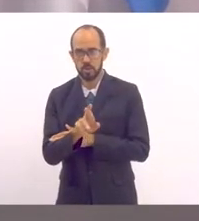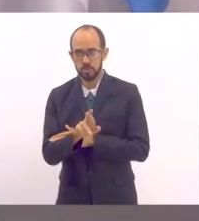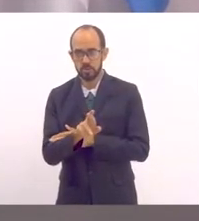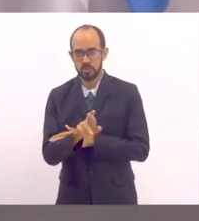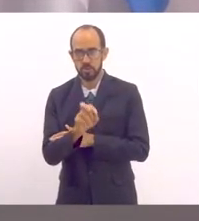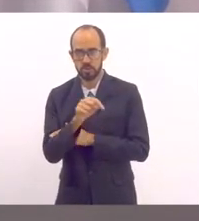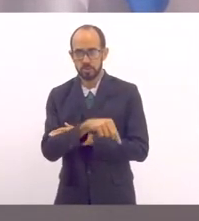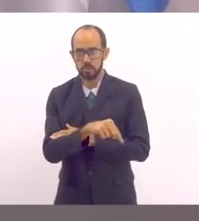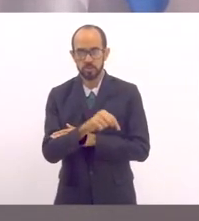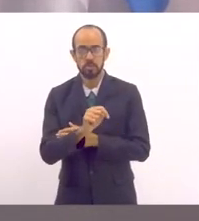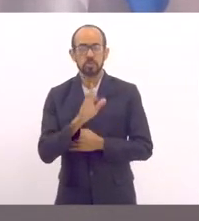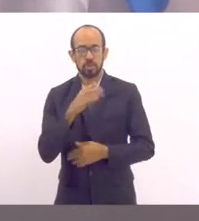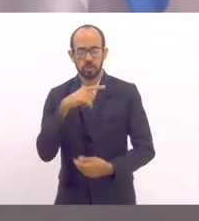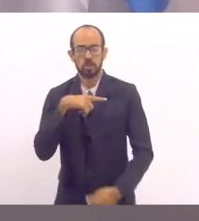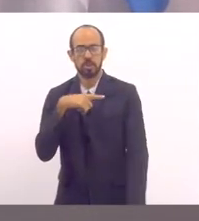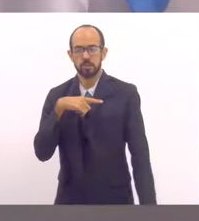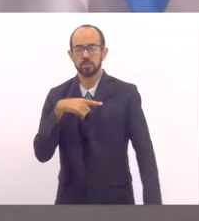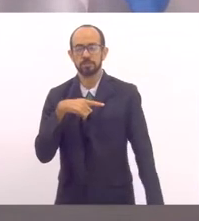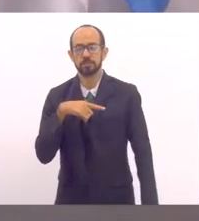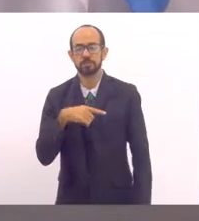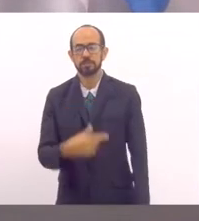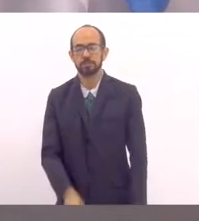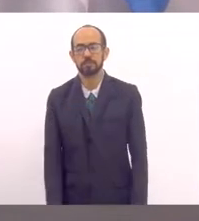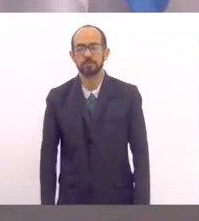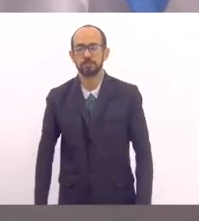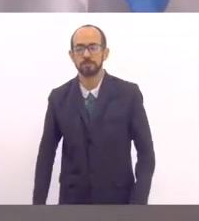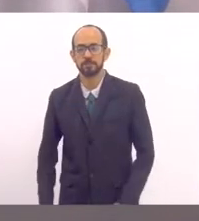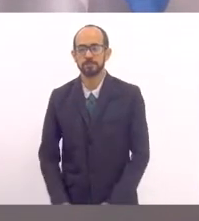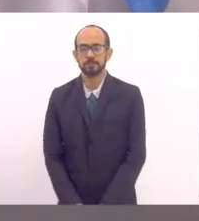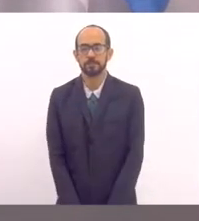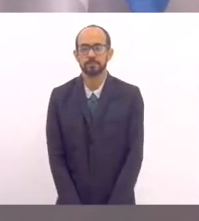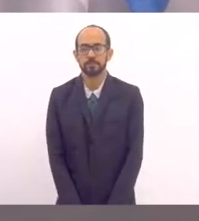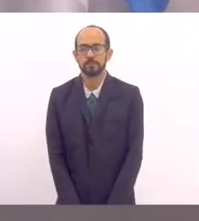esse projeto. Tá?